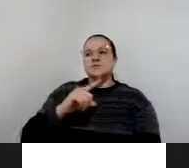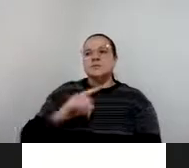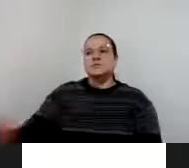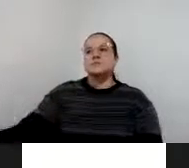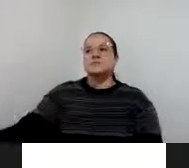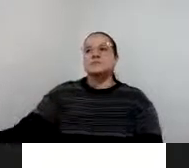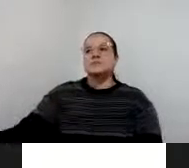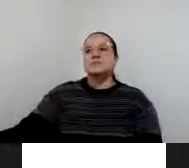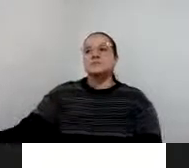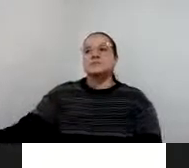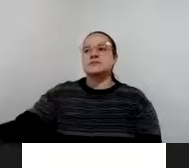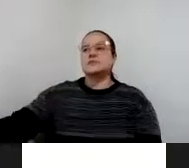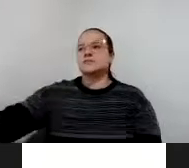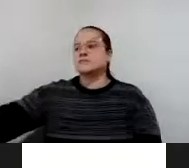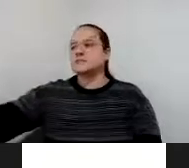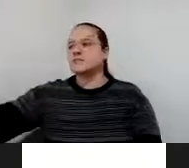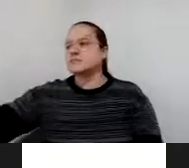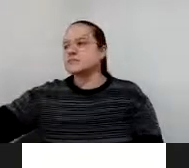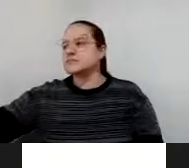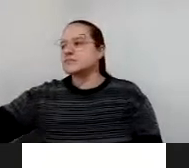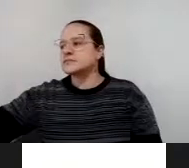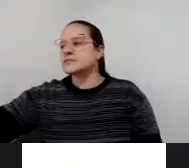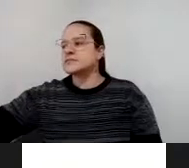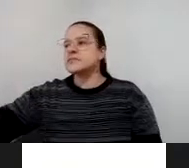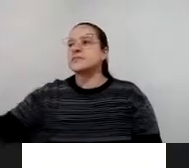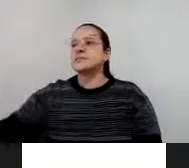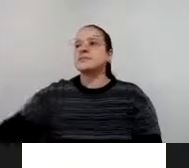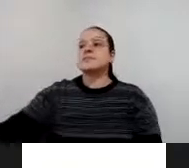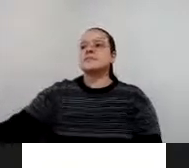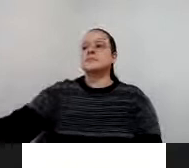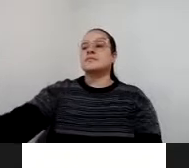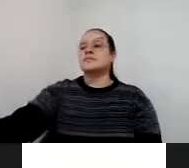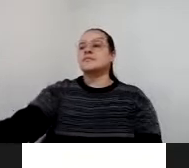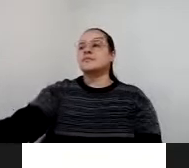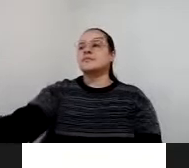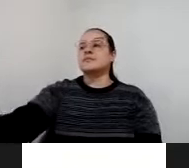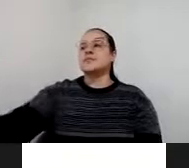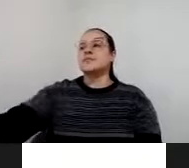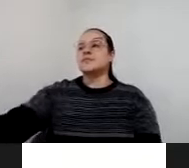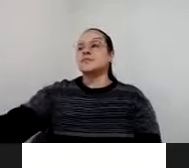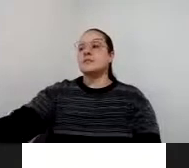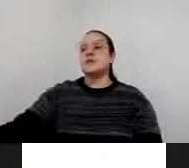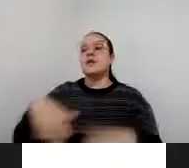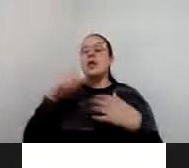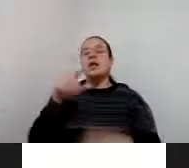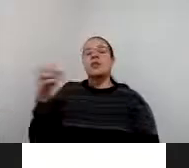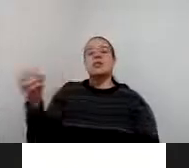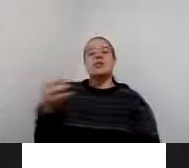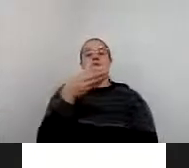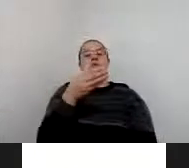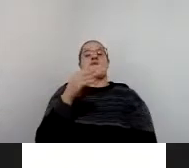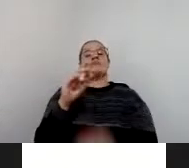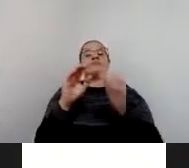têm sido vítimas, né, e vão continuar sendo, né, acho que faz parte do neoliberalismo isso, se não